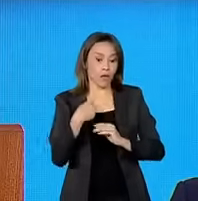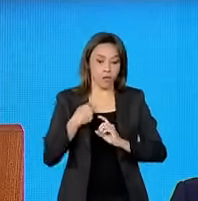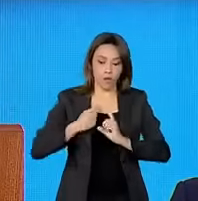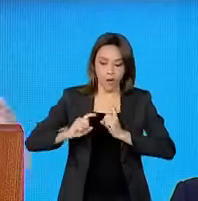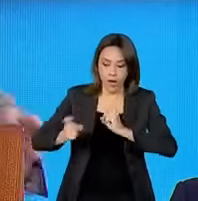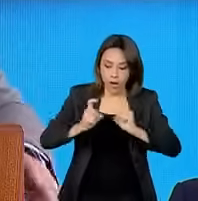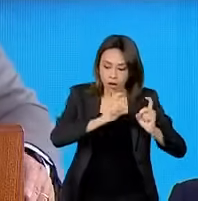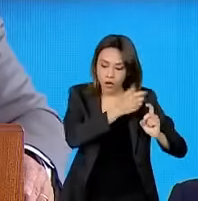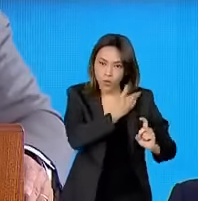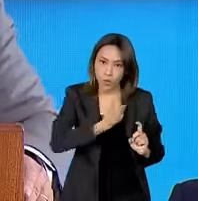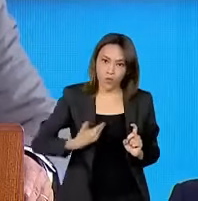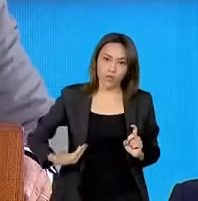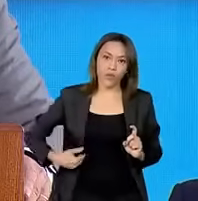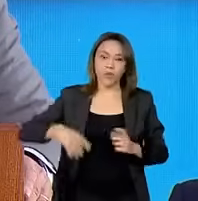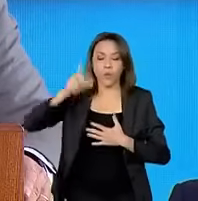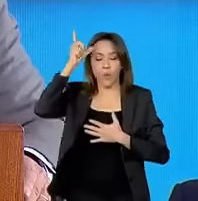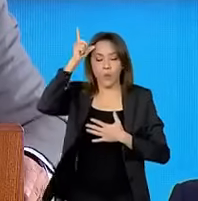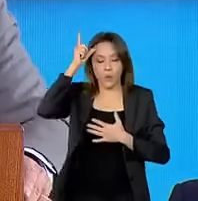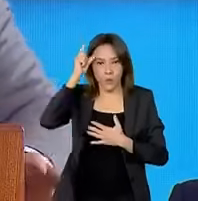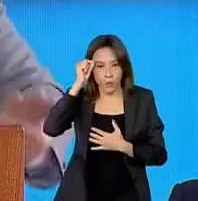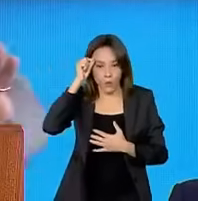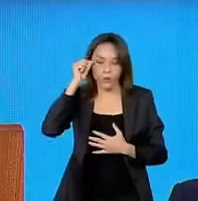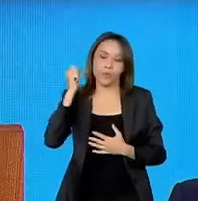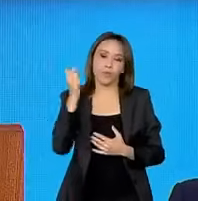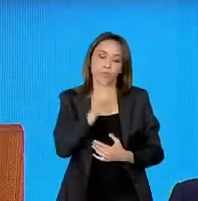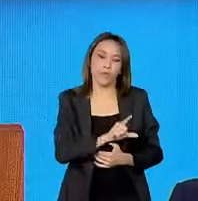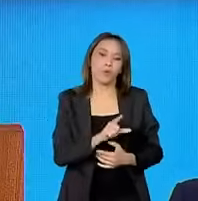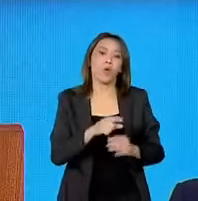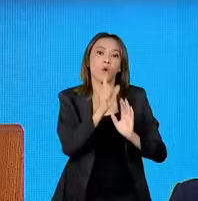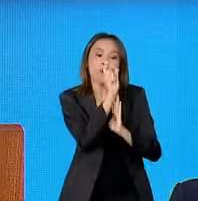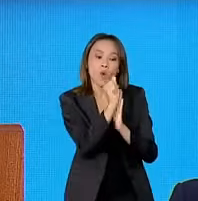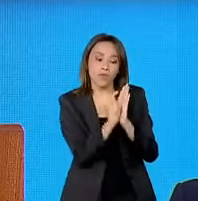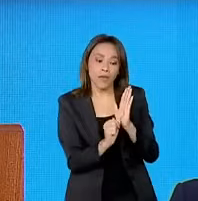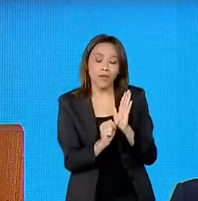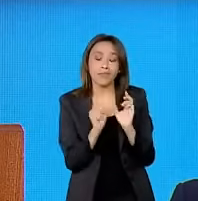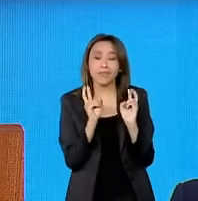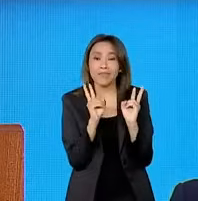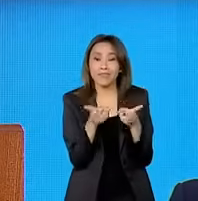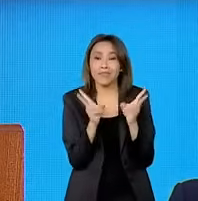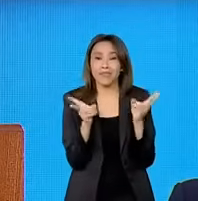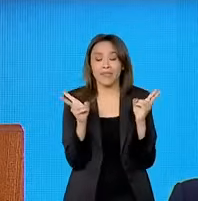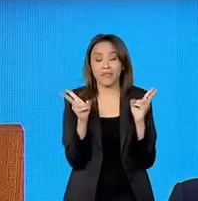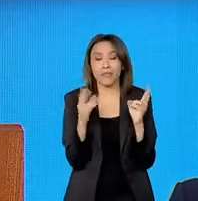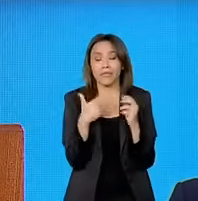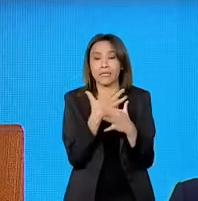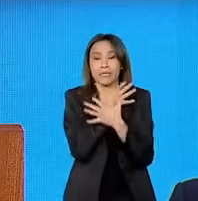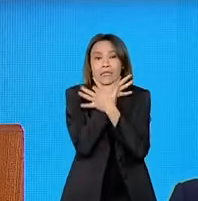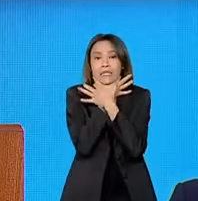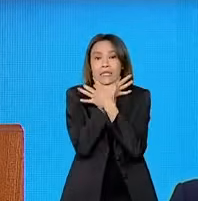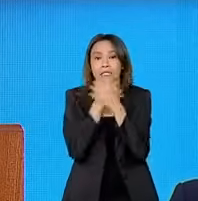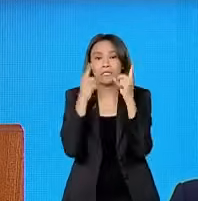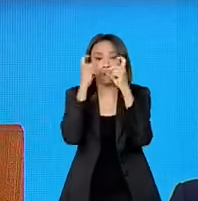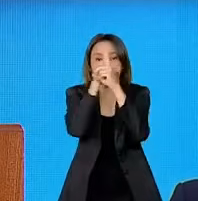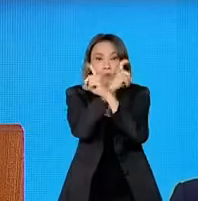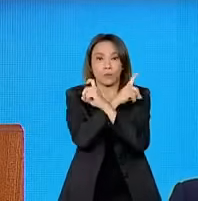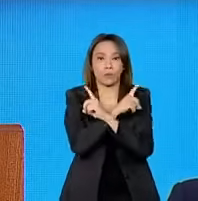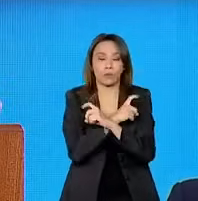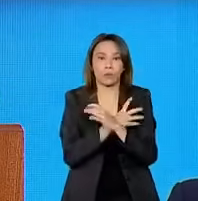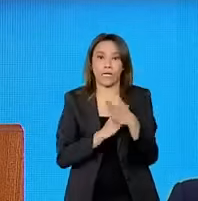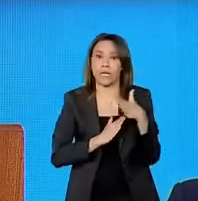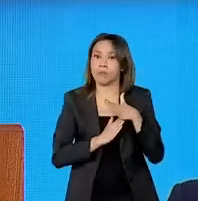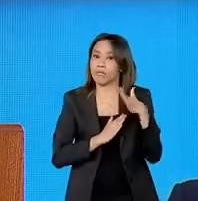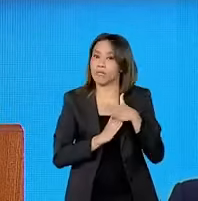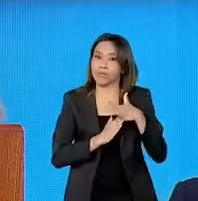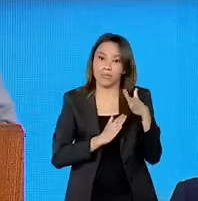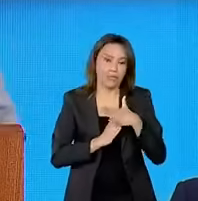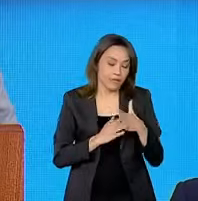tranquila durante 2023. O orçamento sempre é apertado, porque a gente não tem o dinheiro que a gente